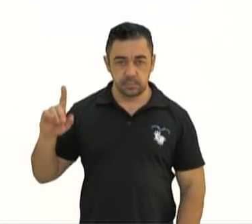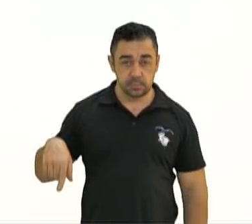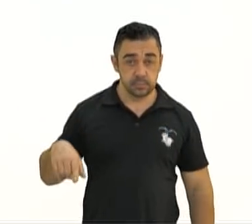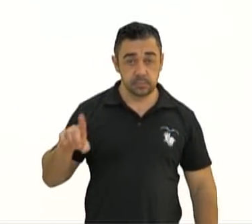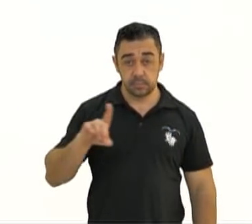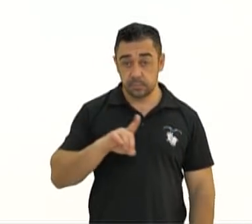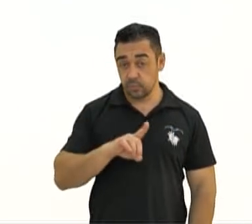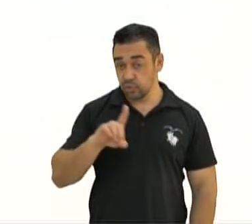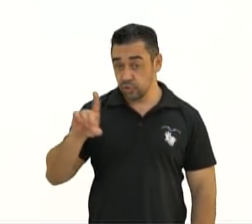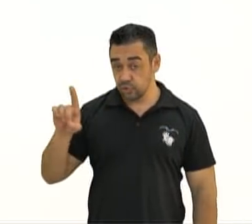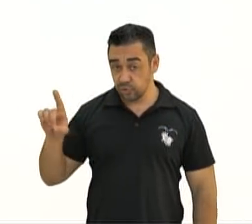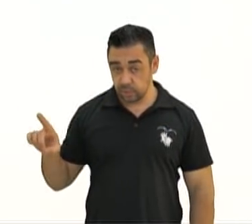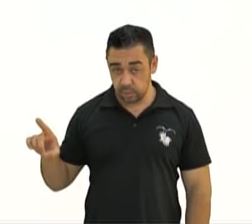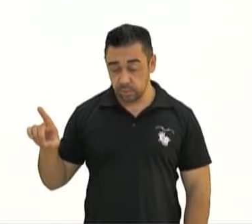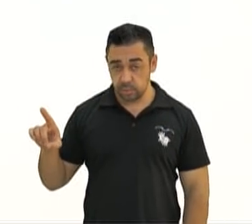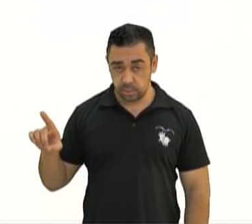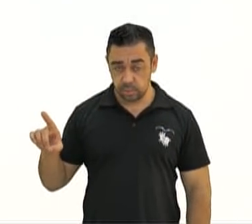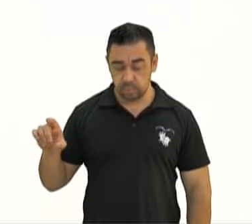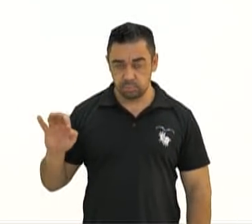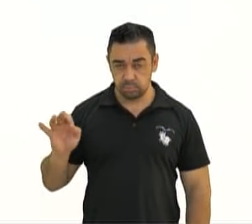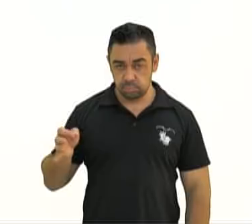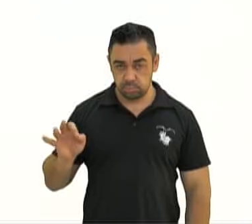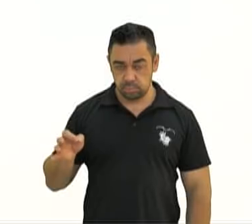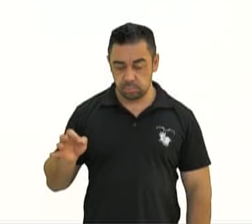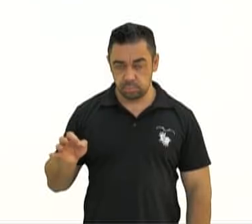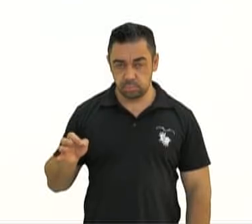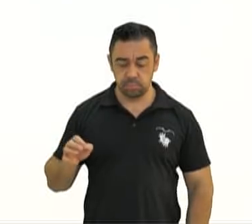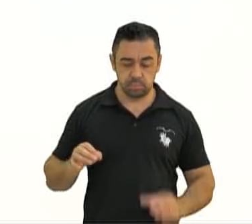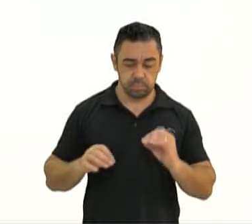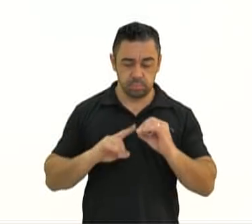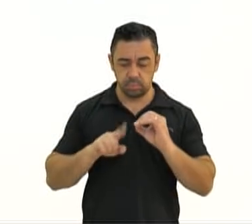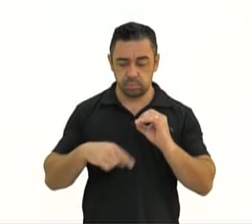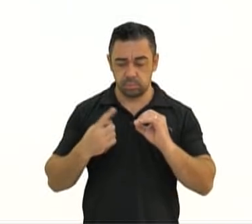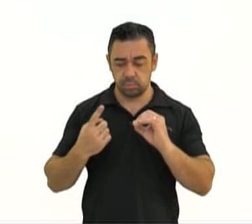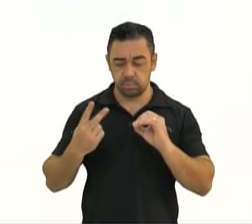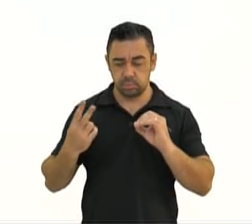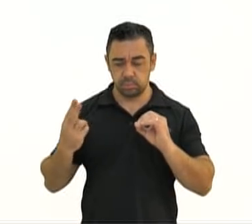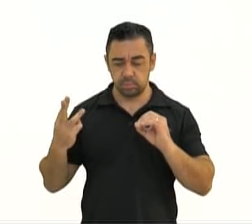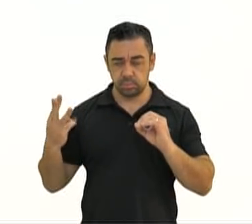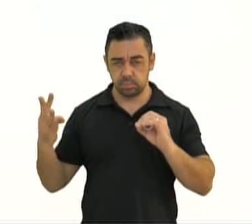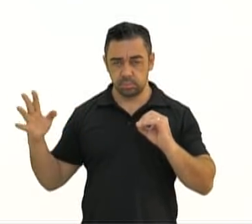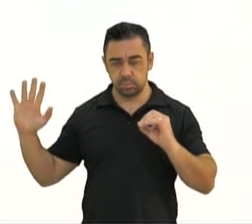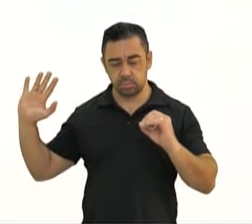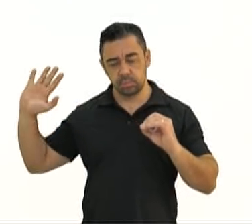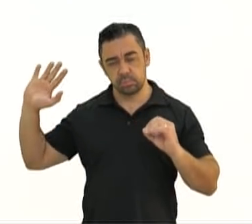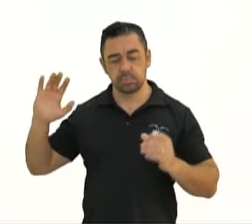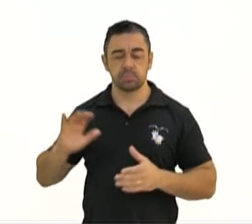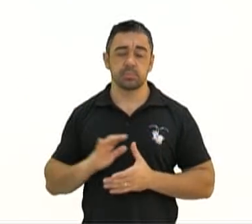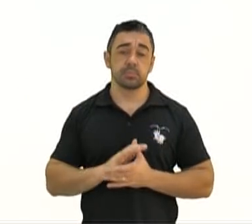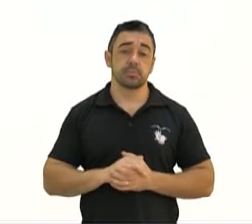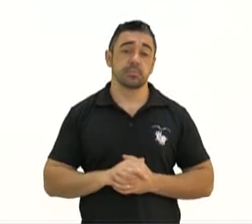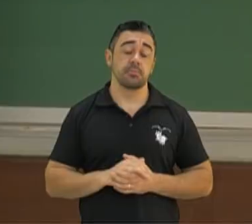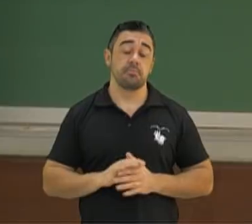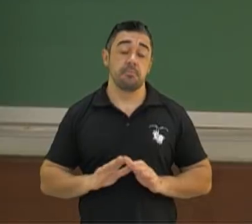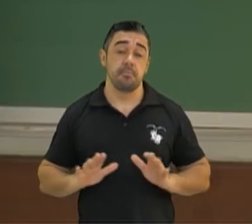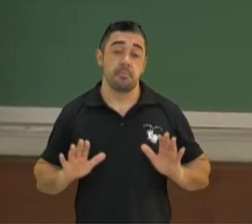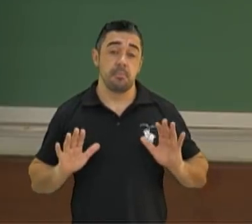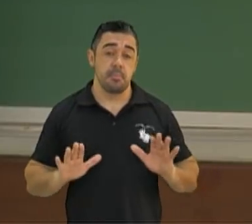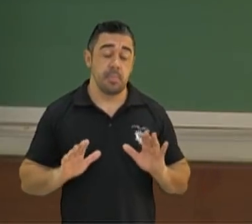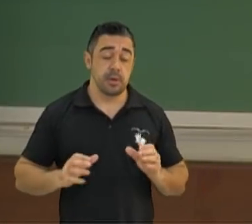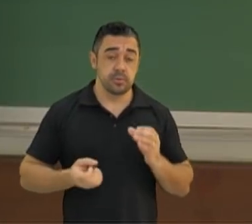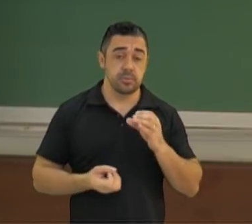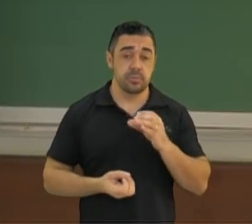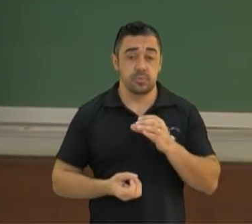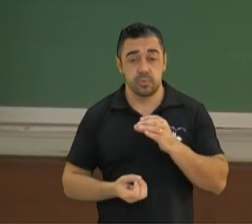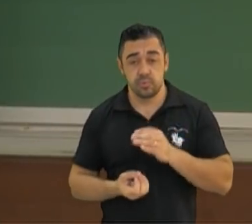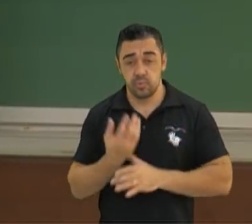lado direito da reta, né? Depois do zero, do lado direito da reta. Só que, como